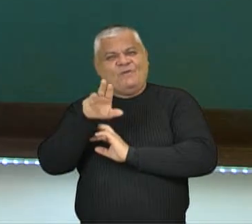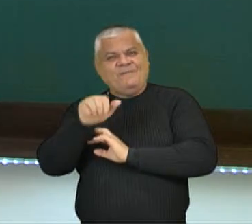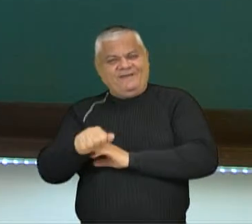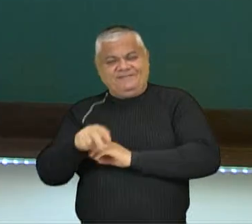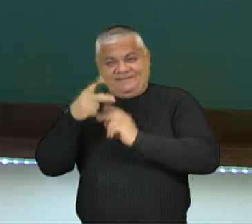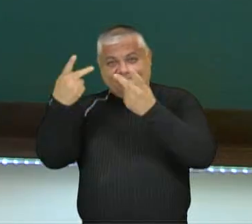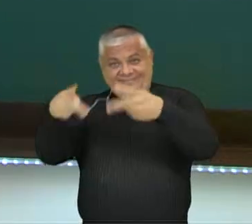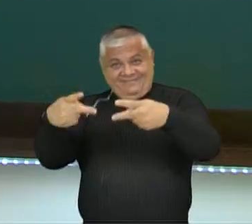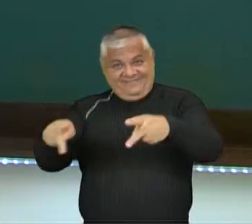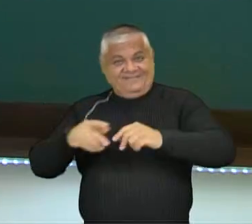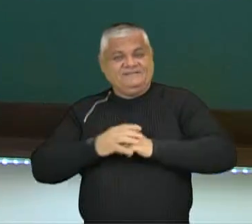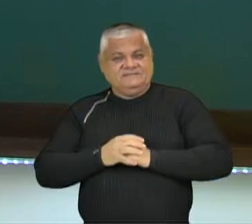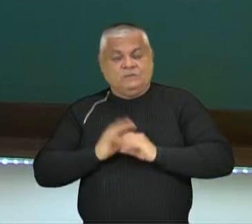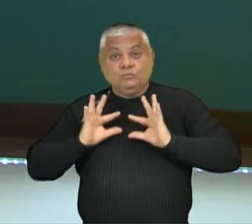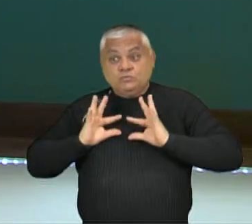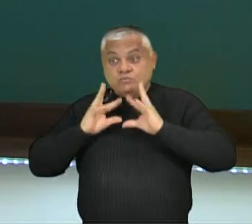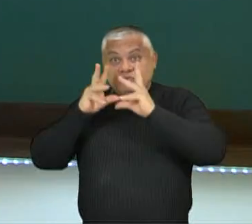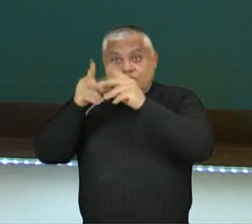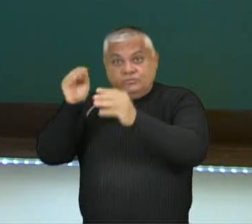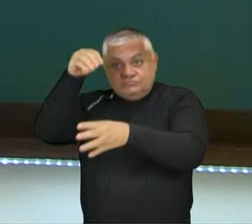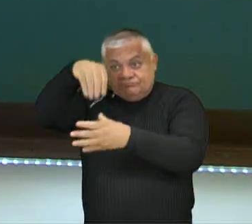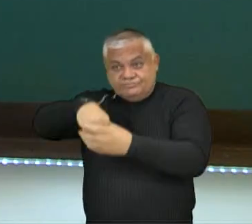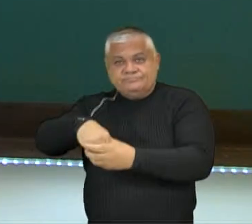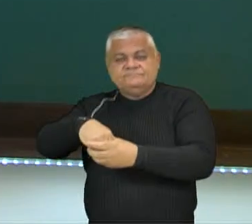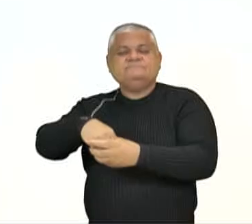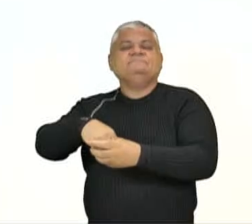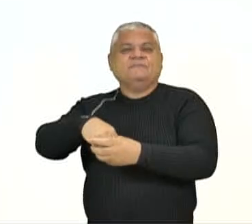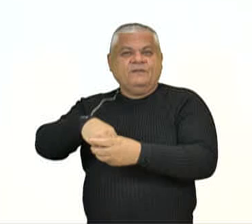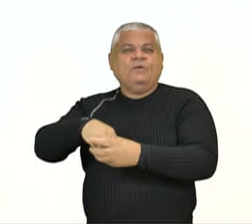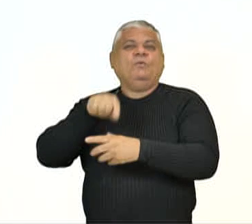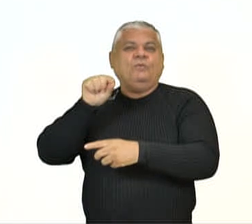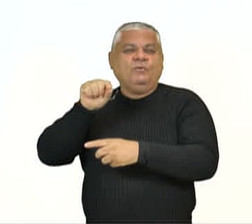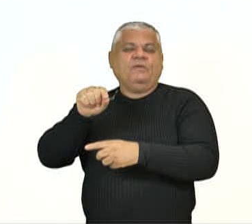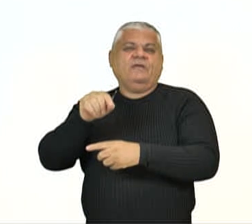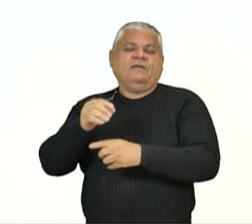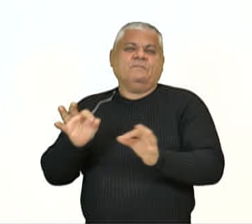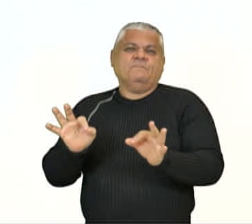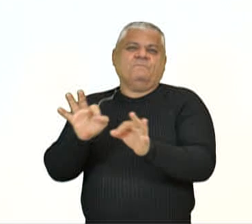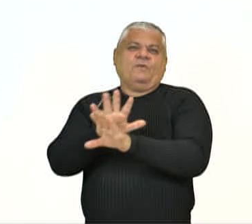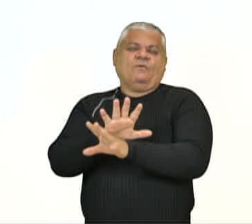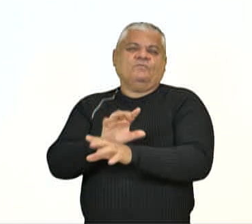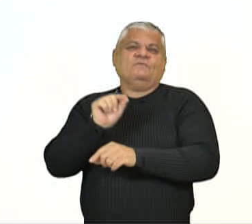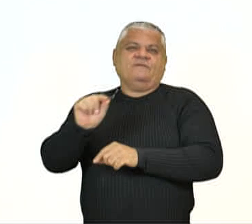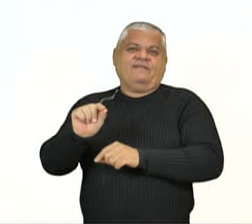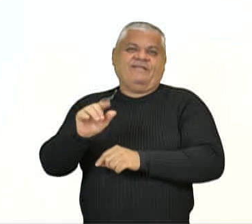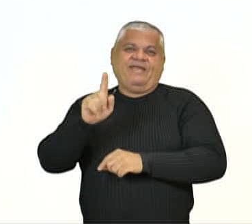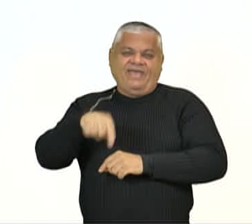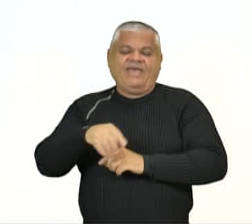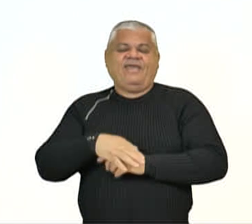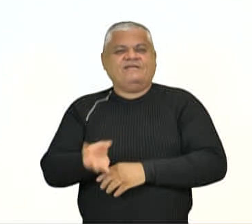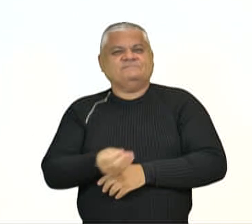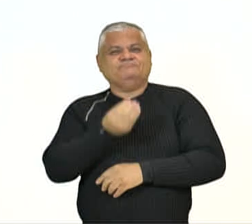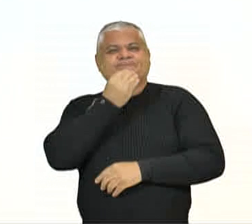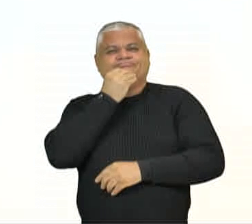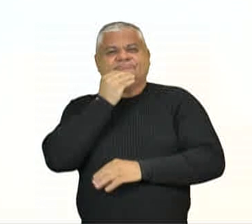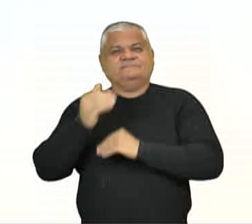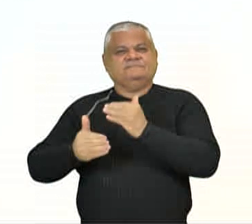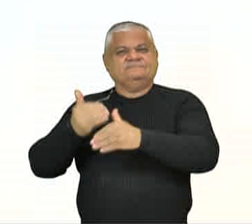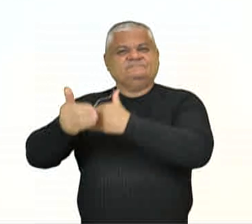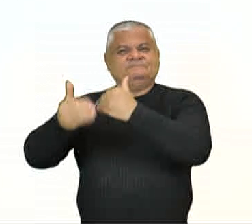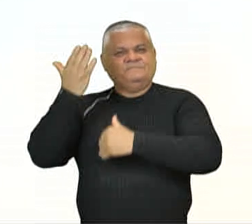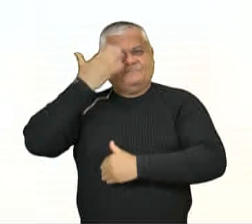indivíduos. Então, tudo isso em conjunto, eles compõem, né, o que a gente chama de evidências